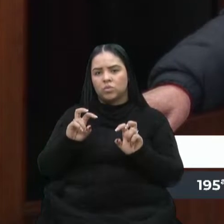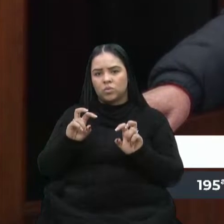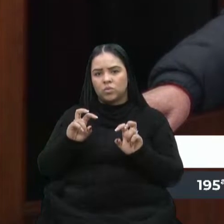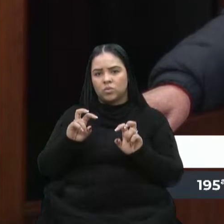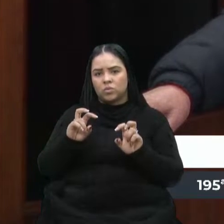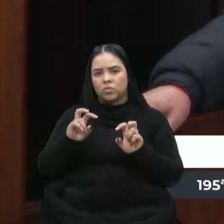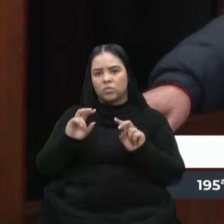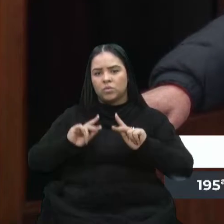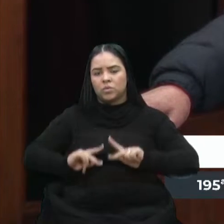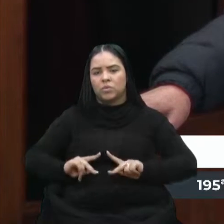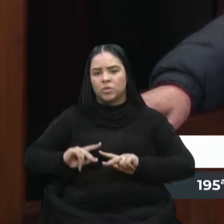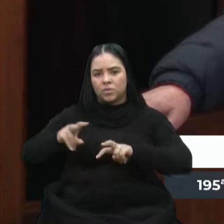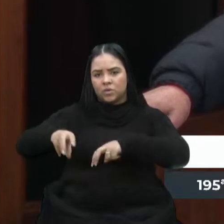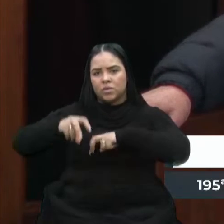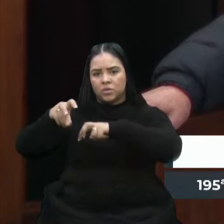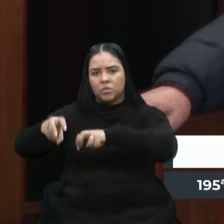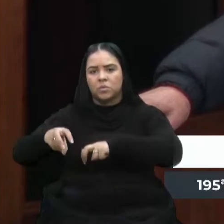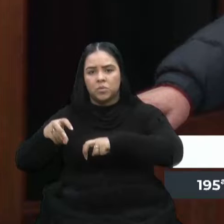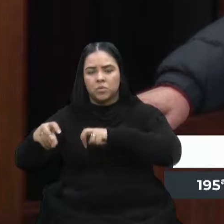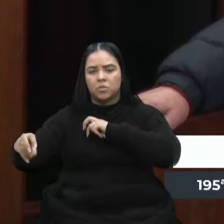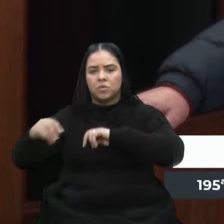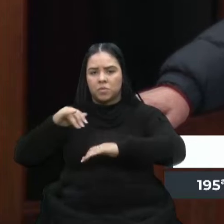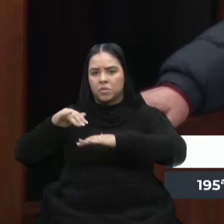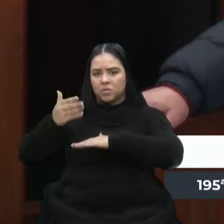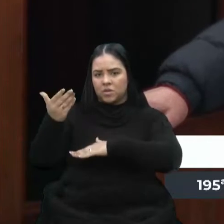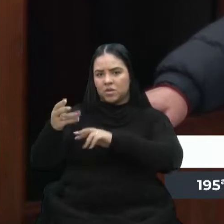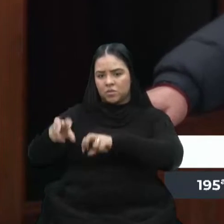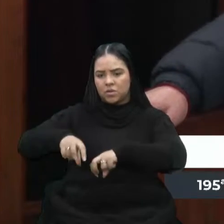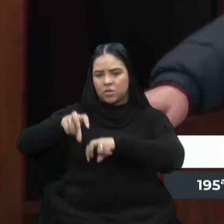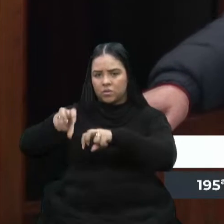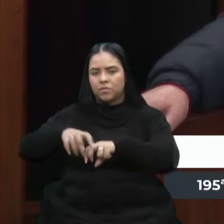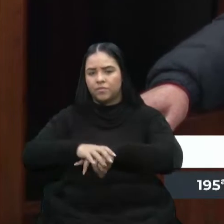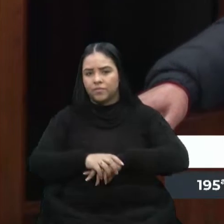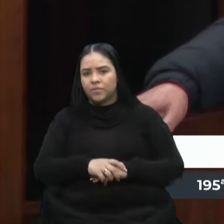do pessoal do interior, do alimento,